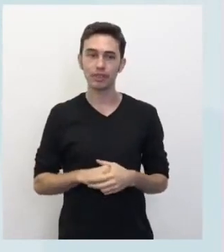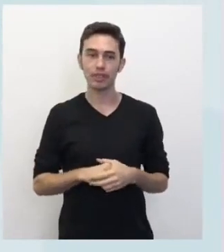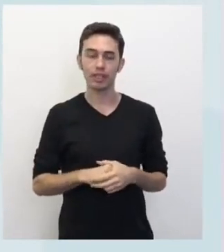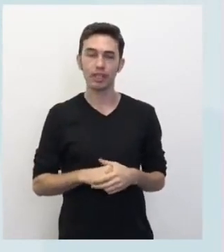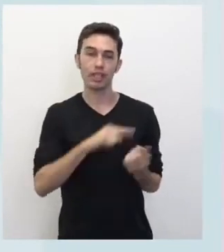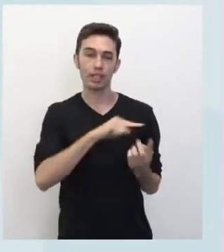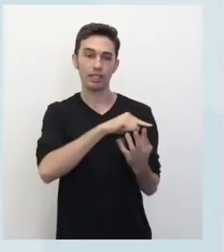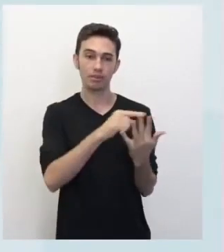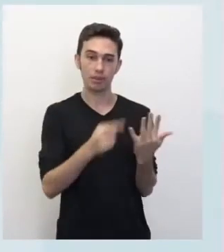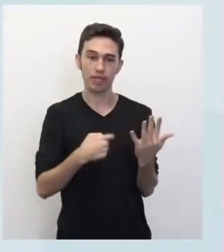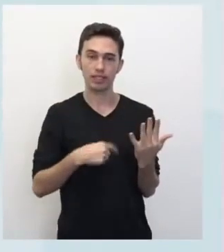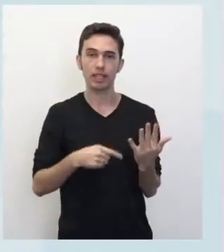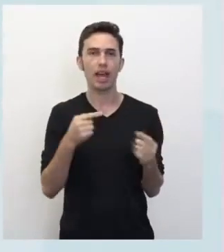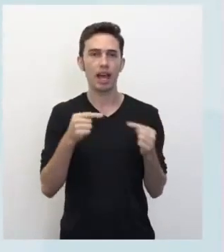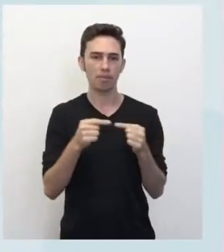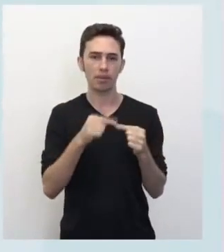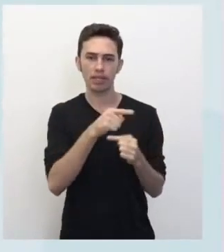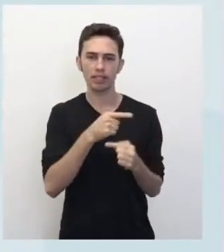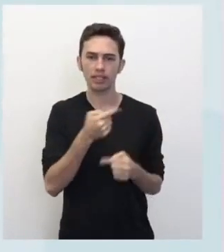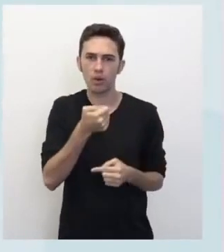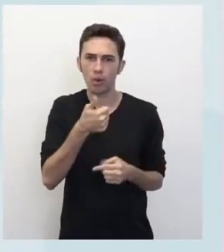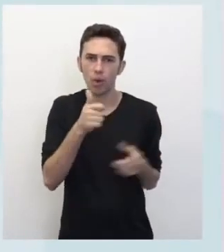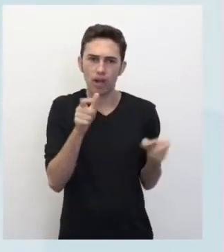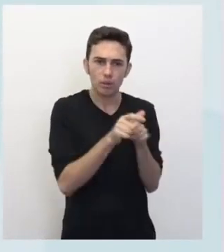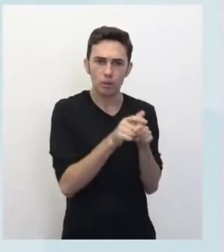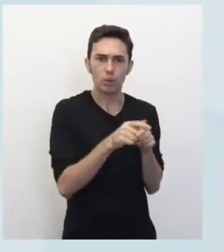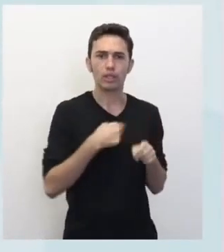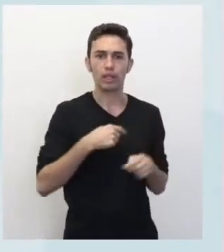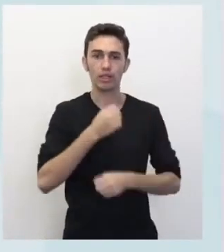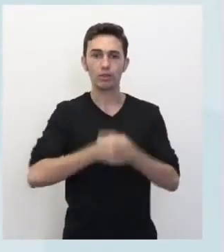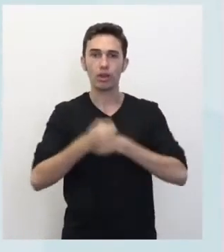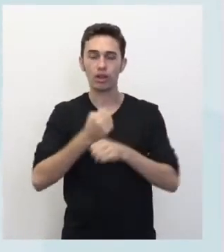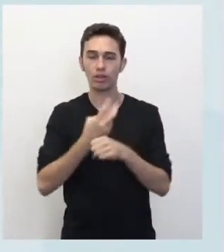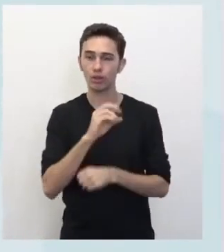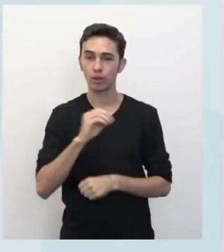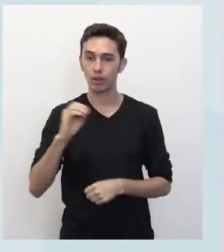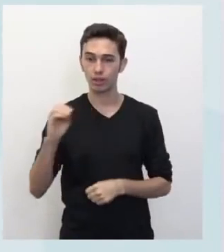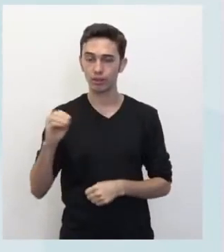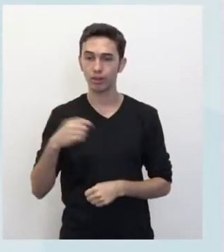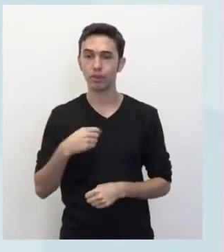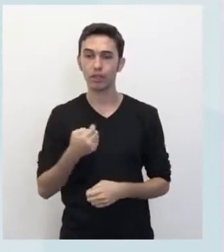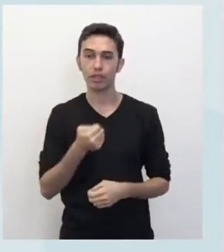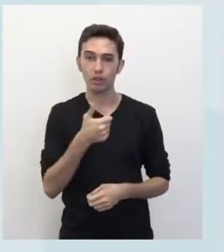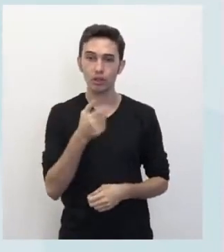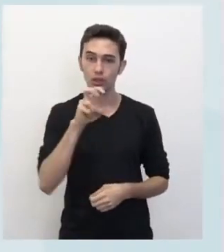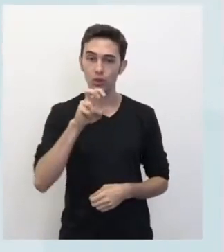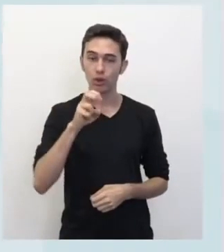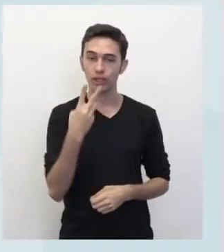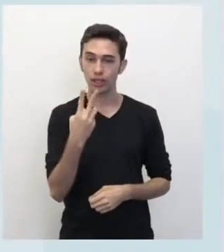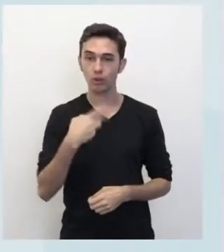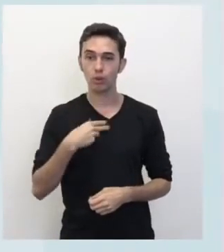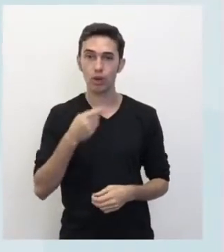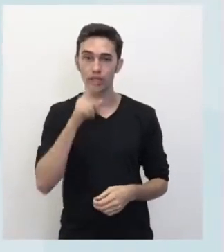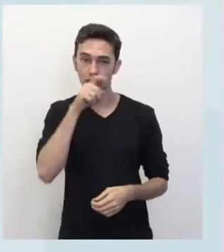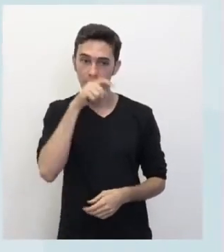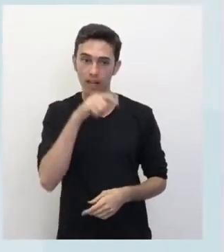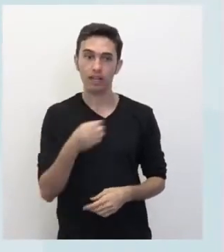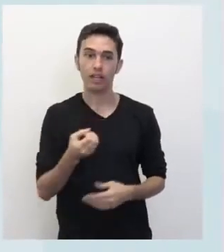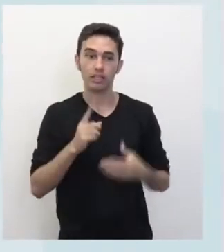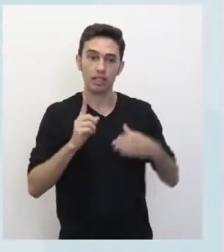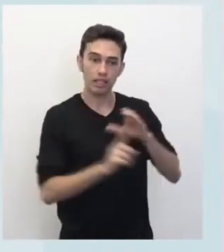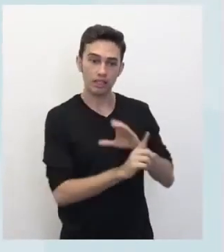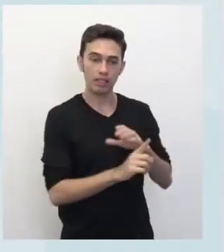é considerada extinta na natureza desde 2000. Serão 52 ararinhas reintroduzidas em